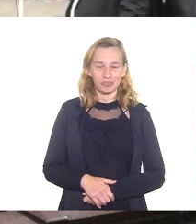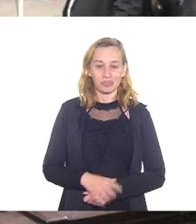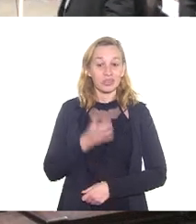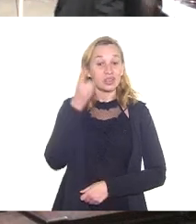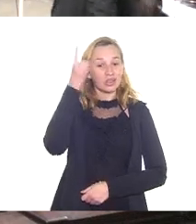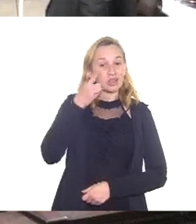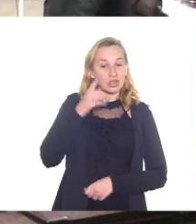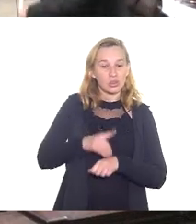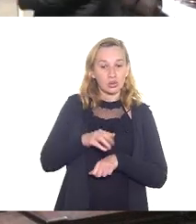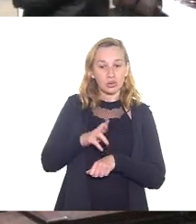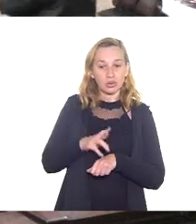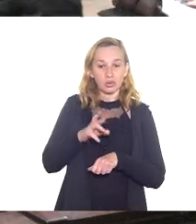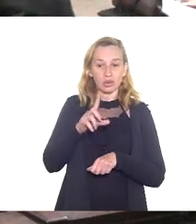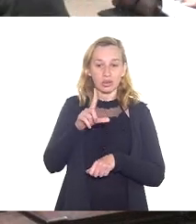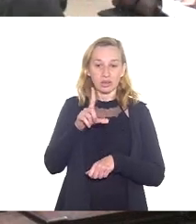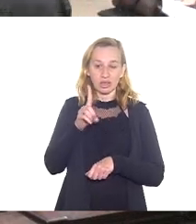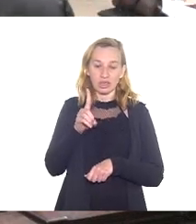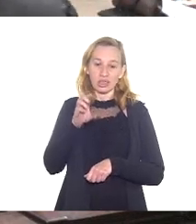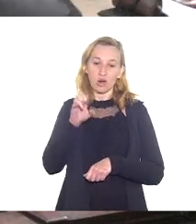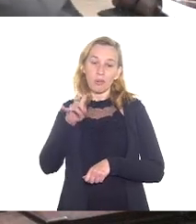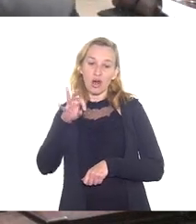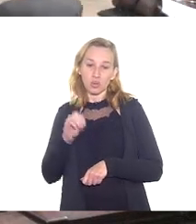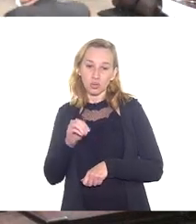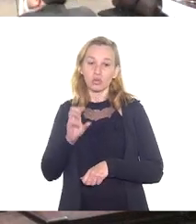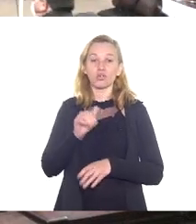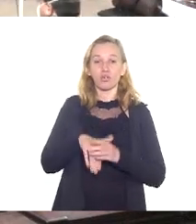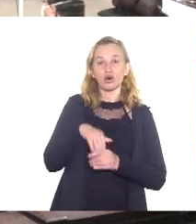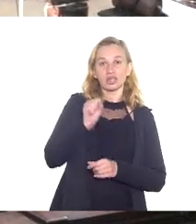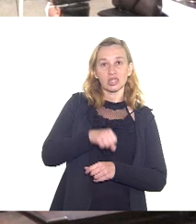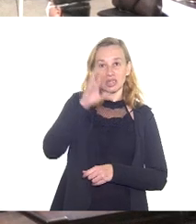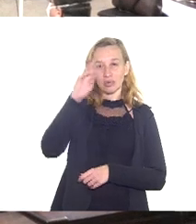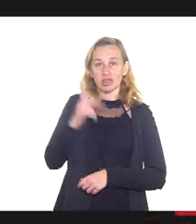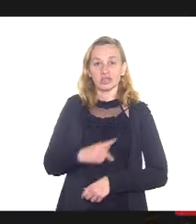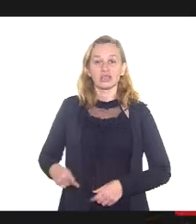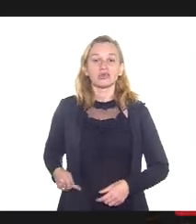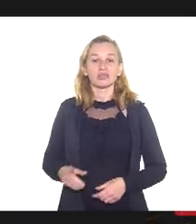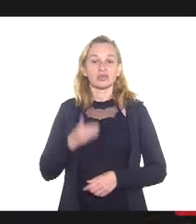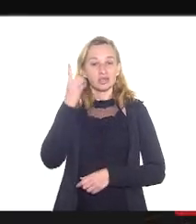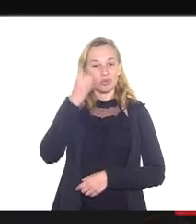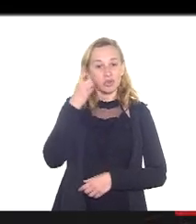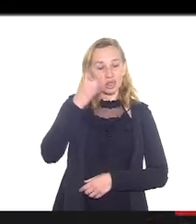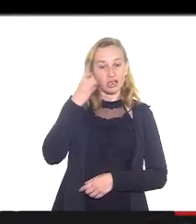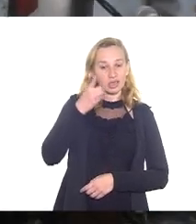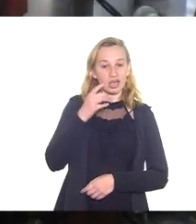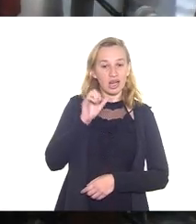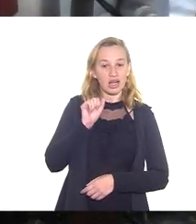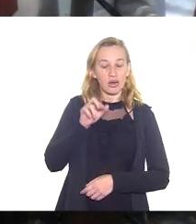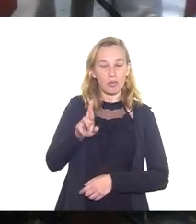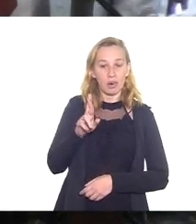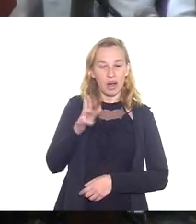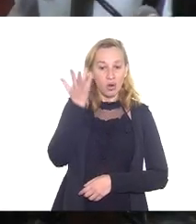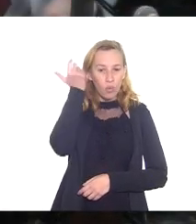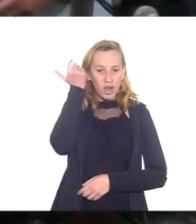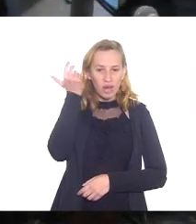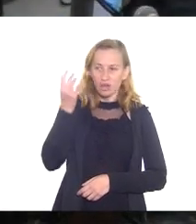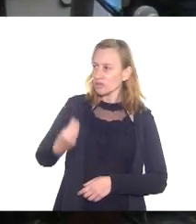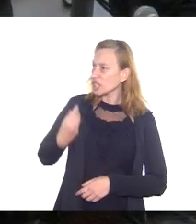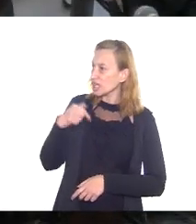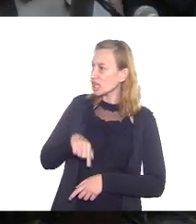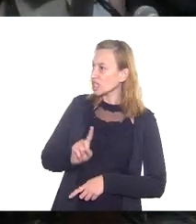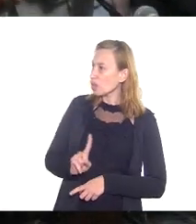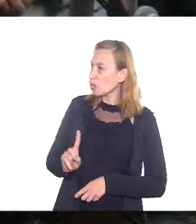Deputado doutor Deodalto. Voto sim, senhor presidente. Deputado Eliomar Coelho não está